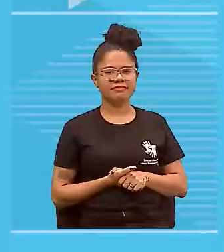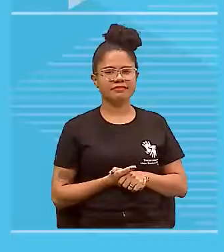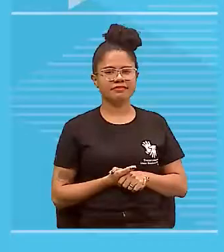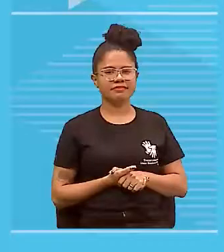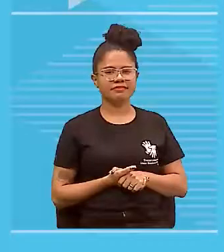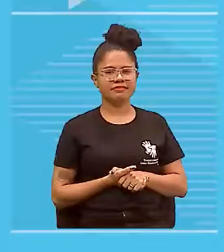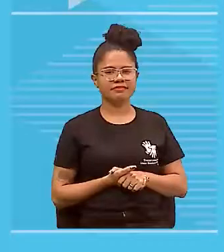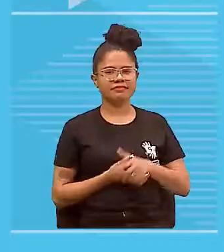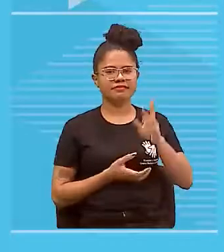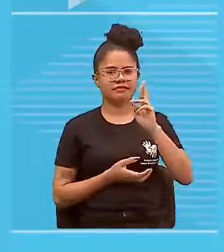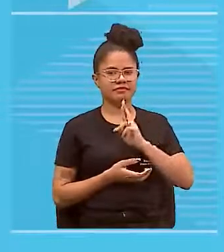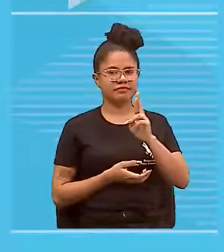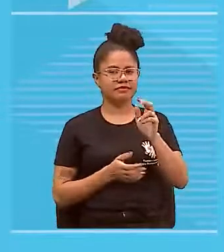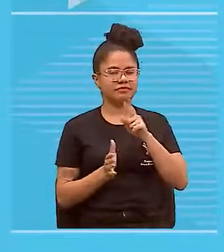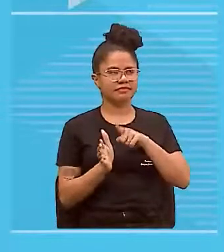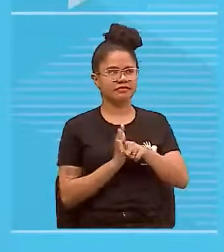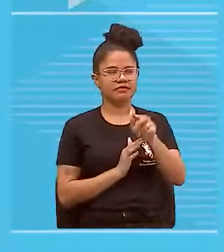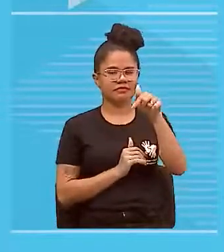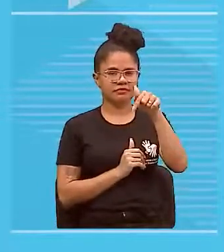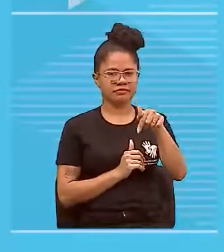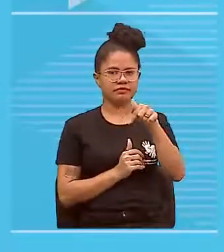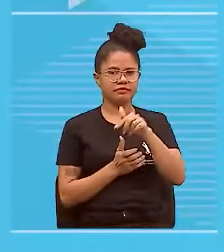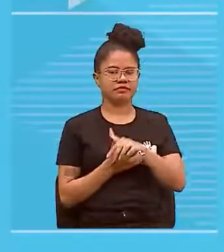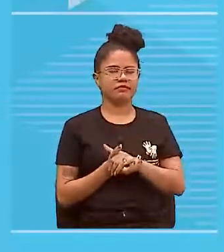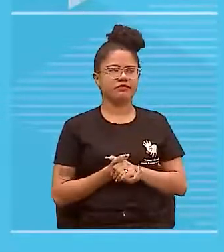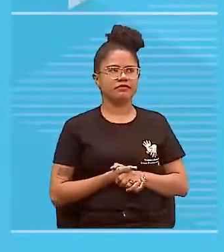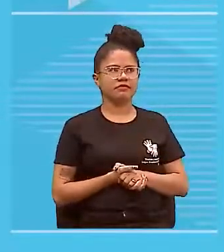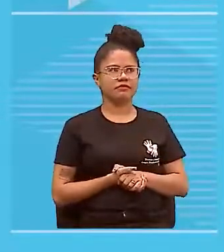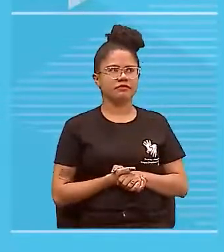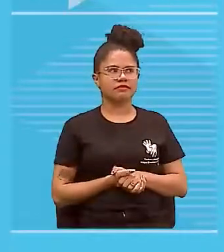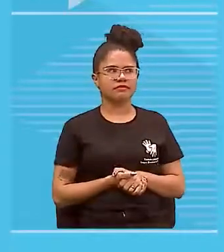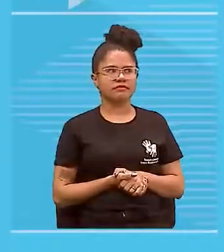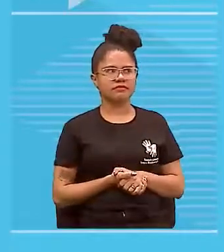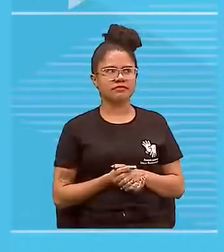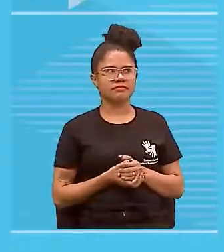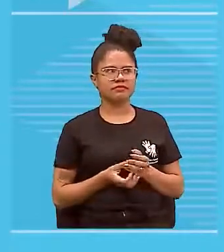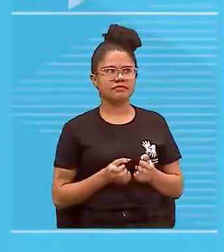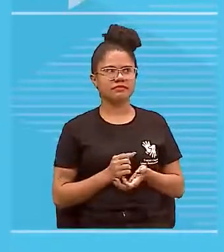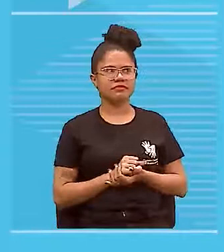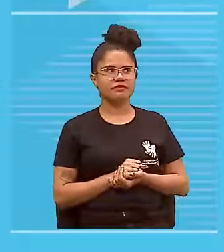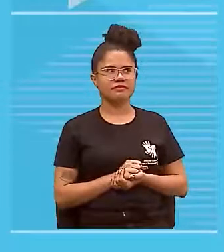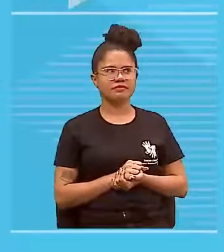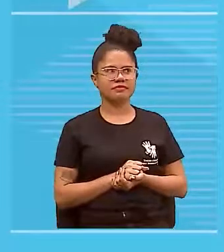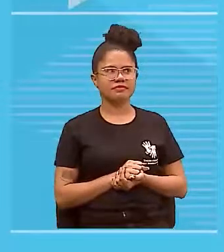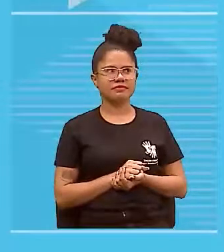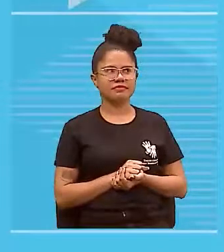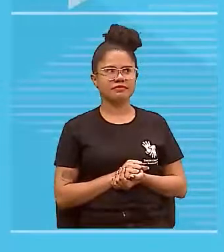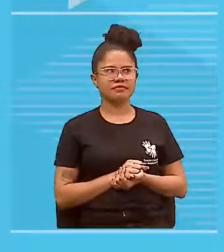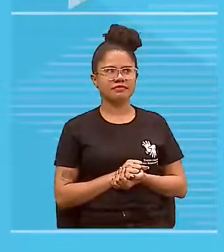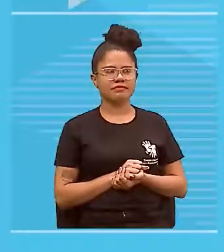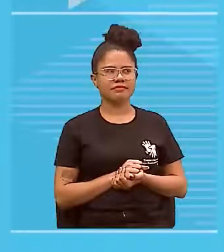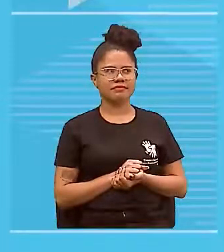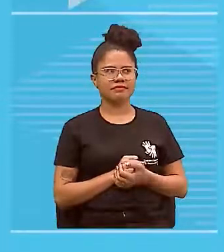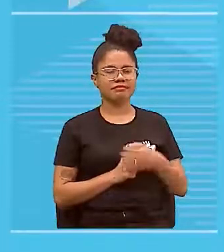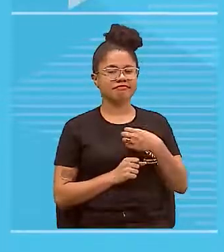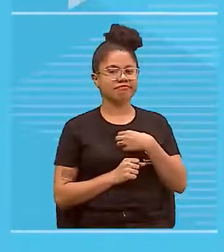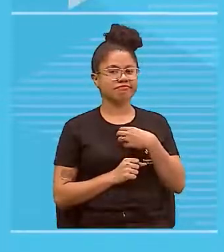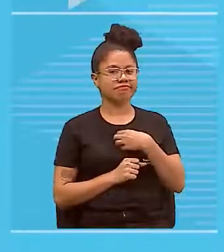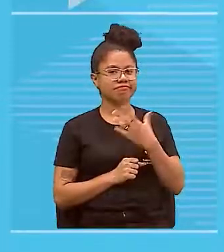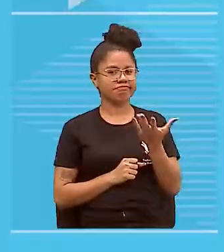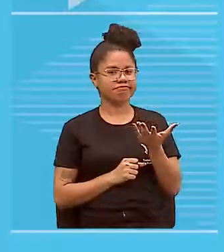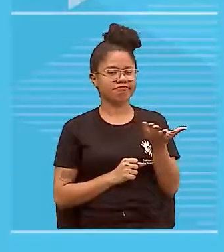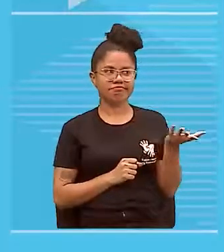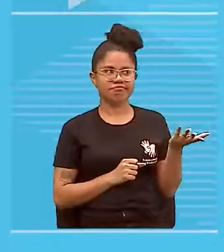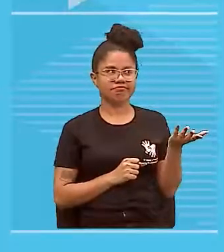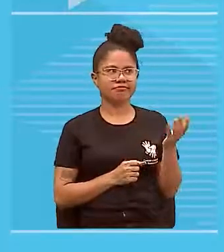7 vamos lá hoje amanheci nublado Opa gostei aqui sentido figurado hein